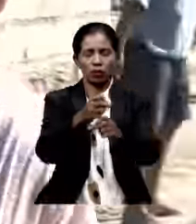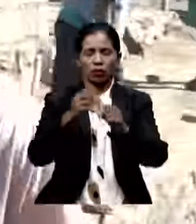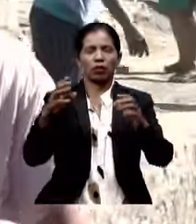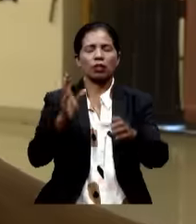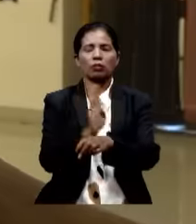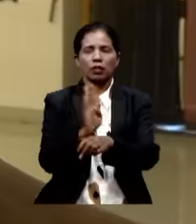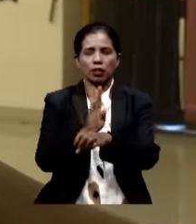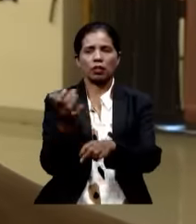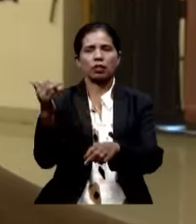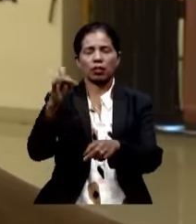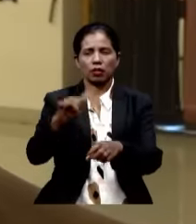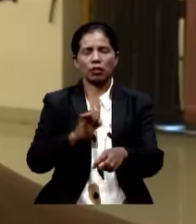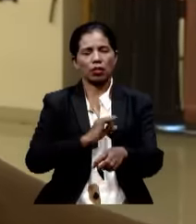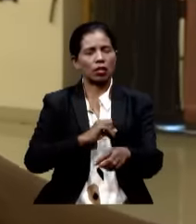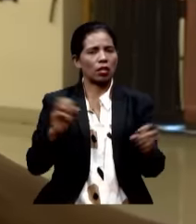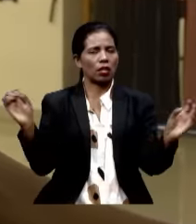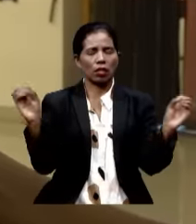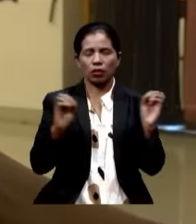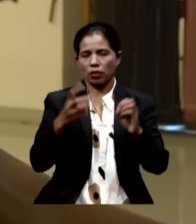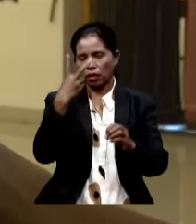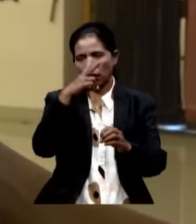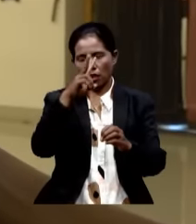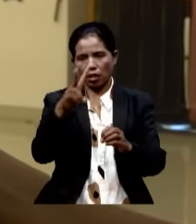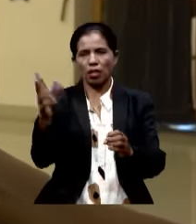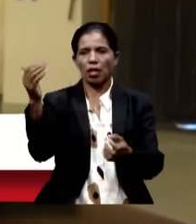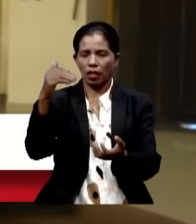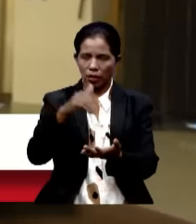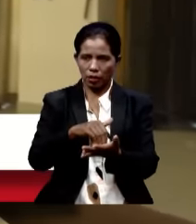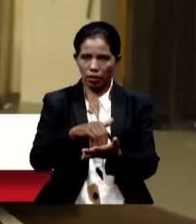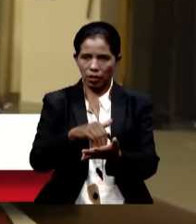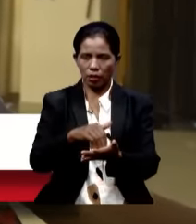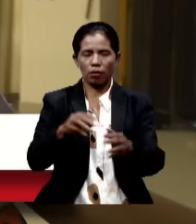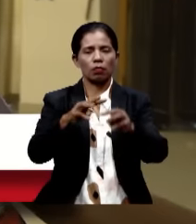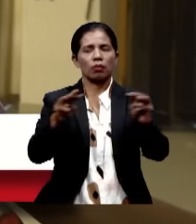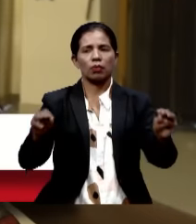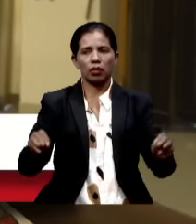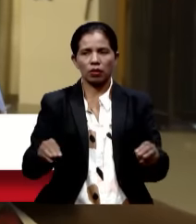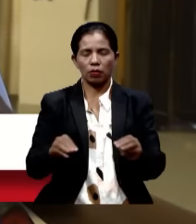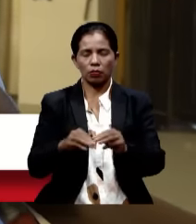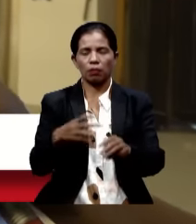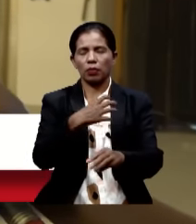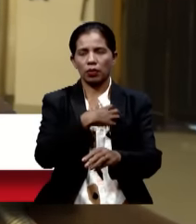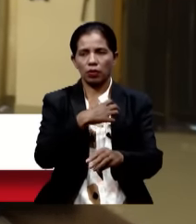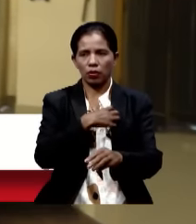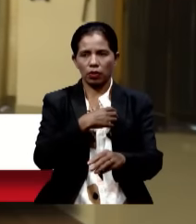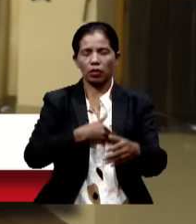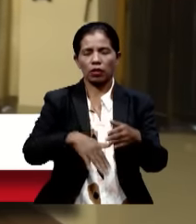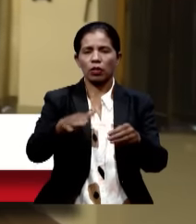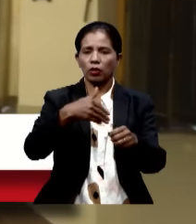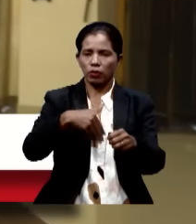ne baraka. Hau la koi hare tang município e polícia dono